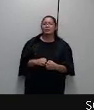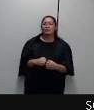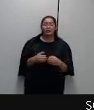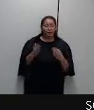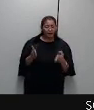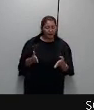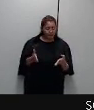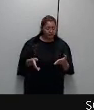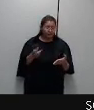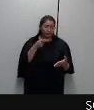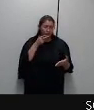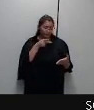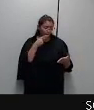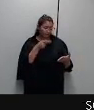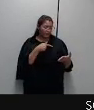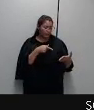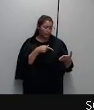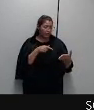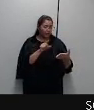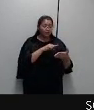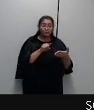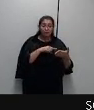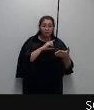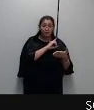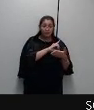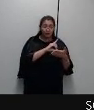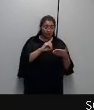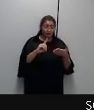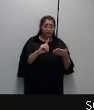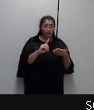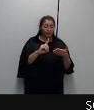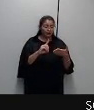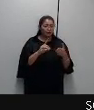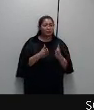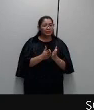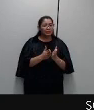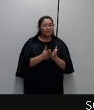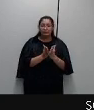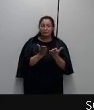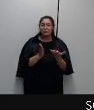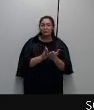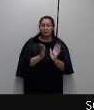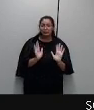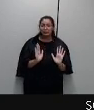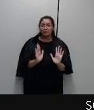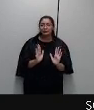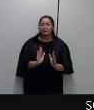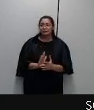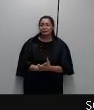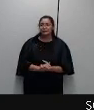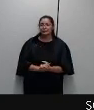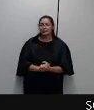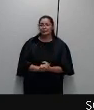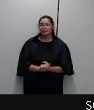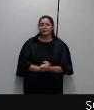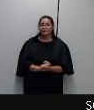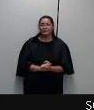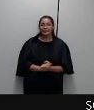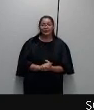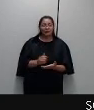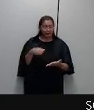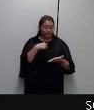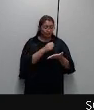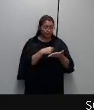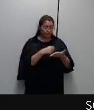de delegação em caráter precário no próprio próprio menta e o próprio relatora assinala né